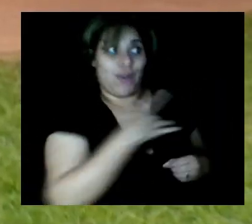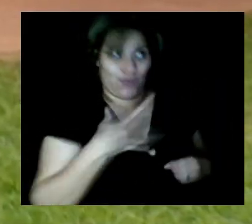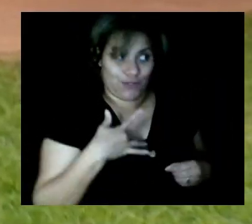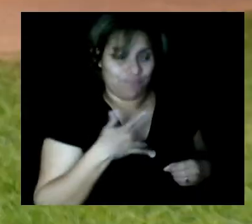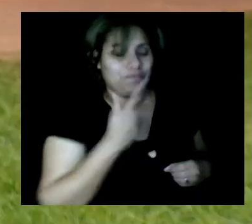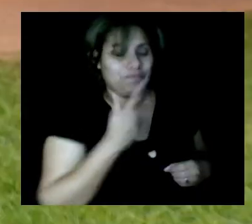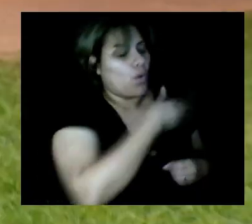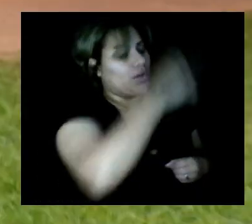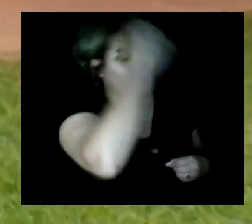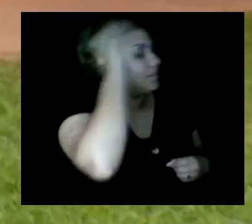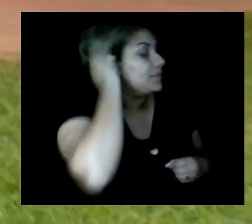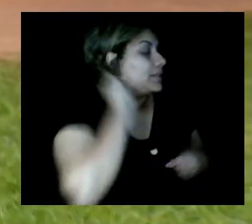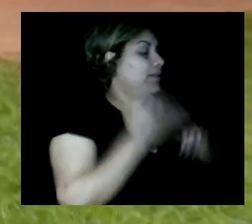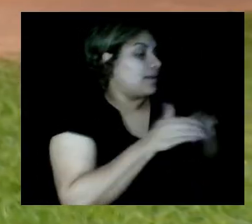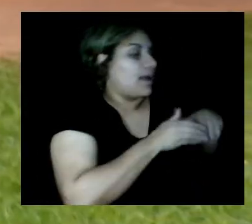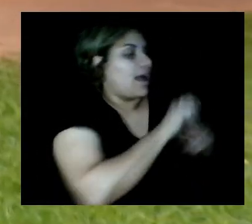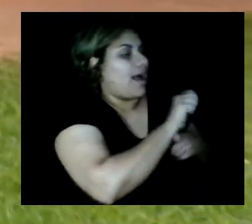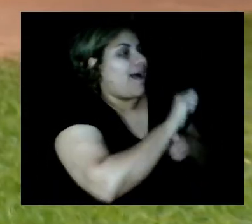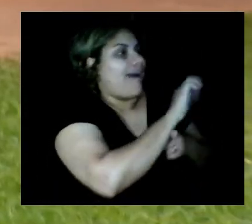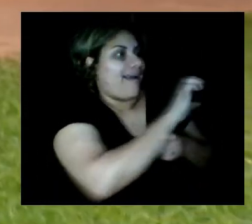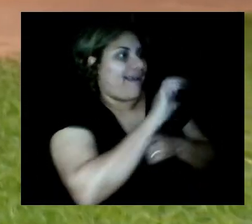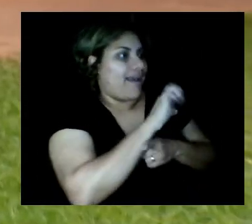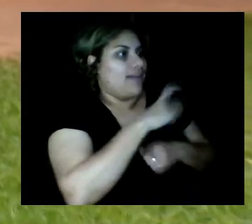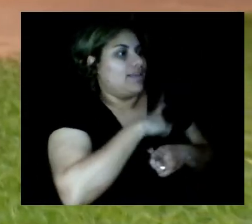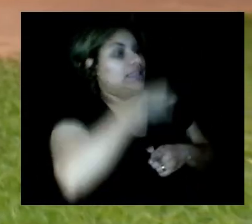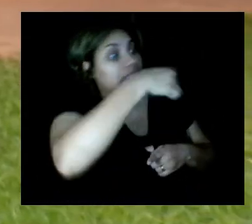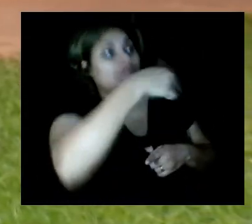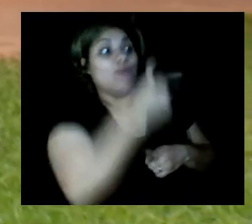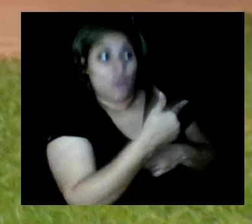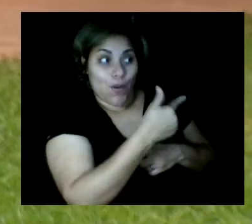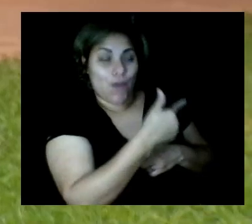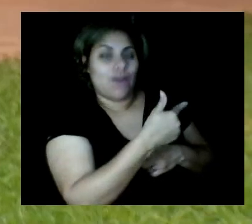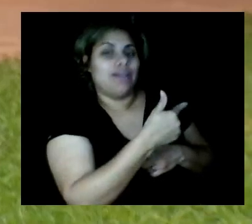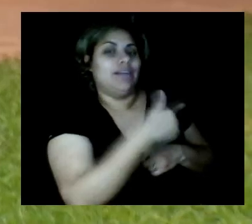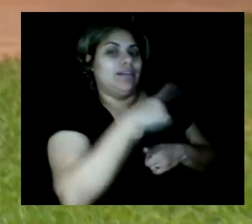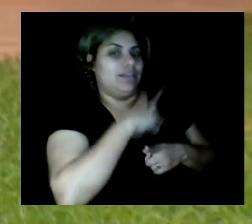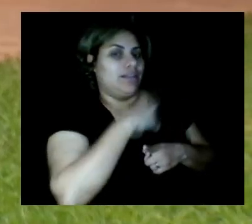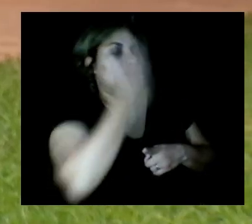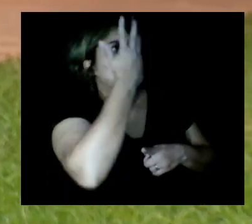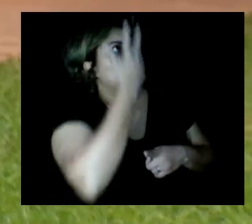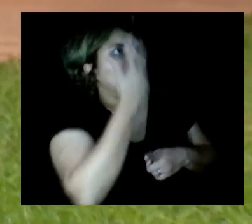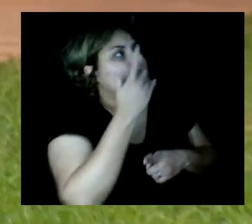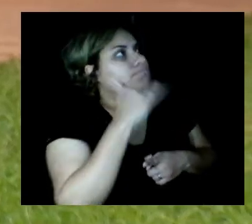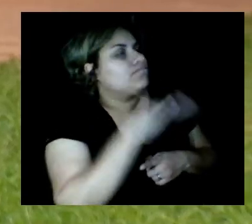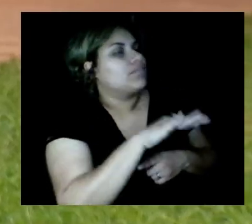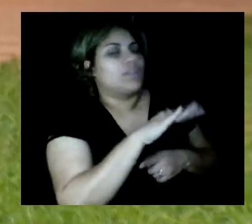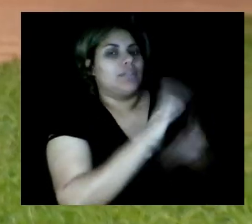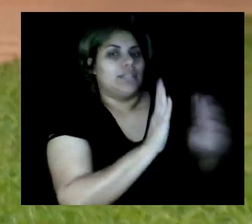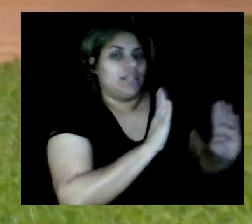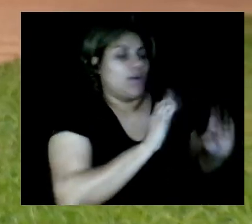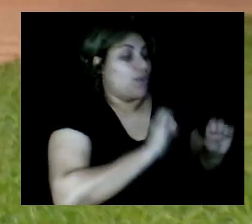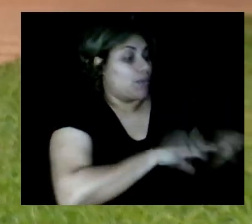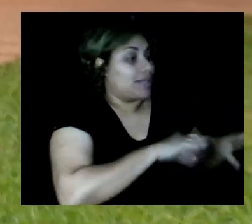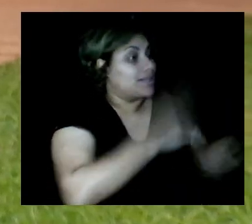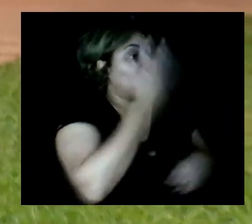já conversou com a Miriam, né, que tem 72, que tem aí crianças, né, da educação infantil até indo para o ensino médio, que acho que a Miriam